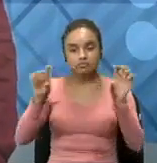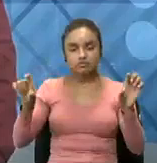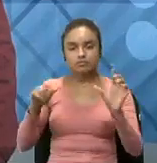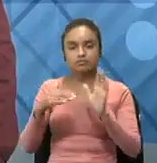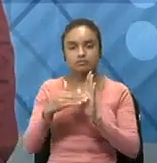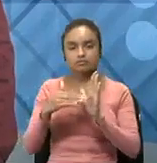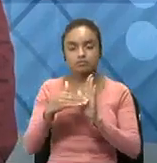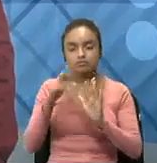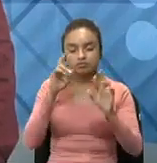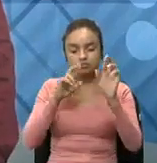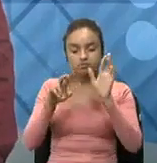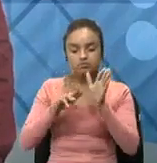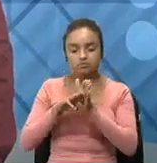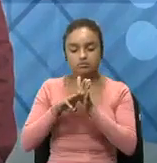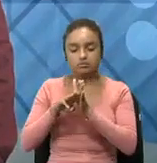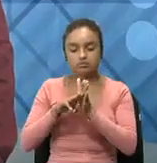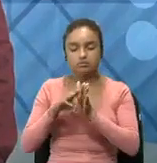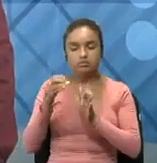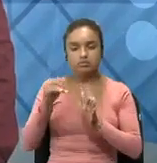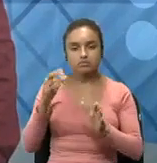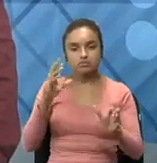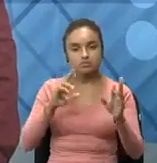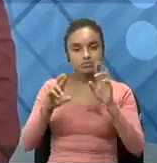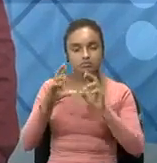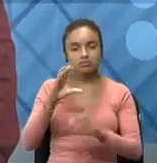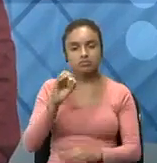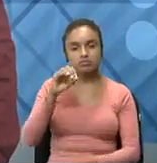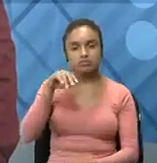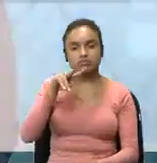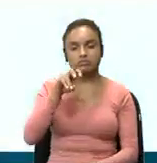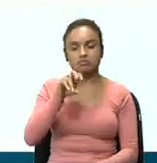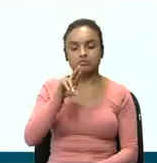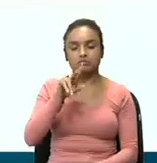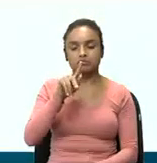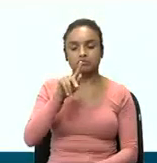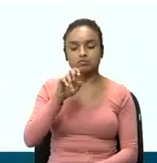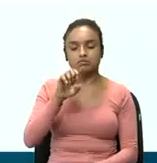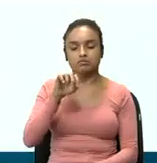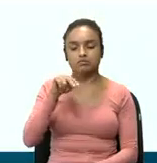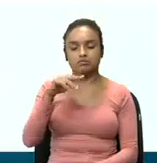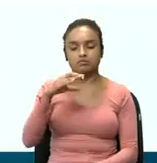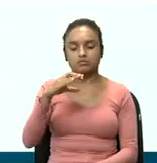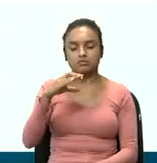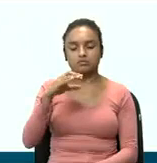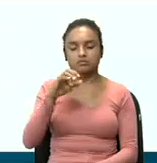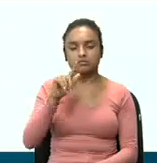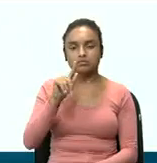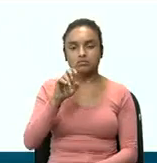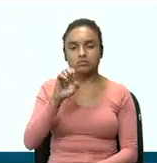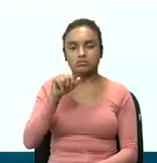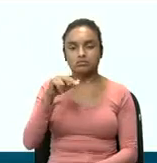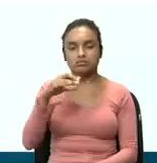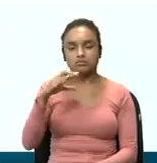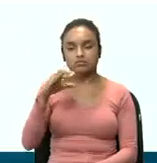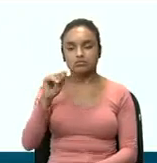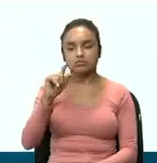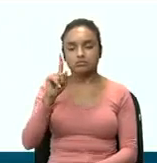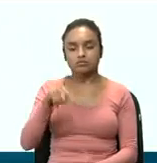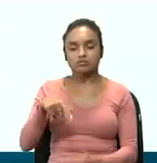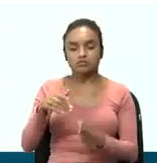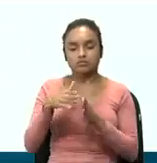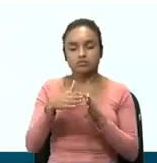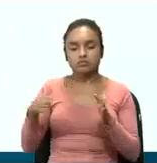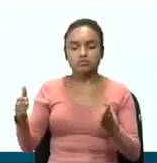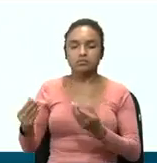para verificação da convergência dessa série. Retomando ao quadro, nós vamos, então, pensar agora como que nós vamos